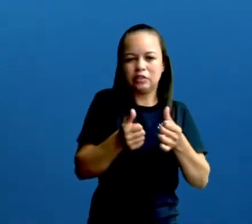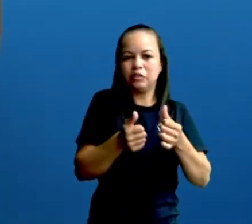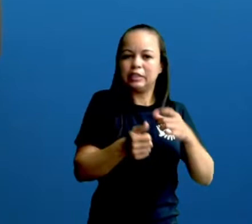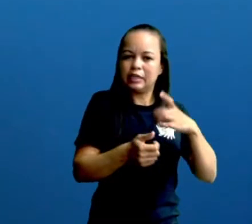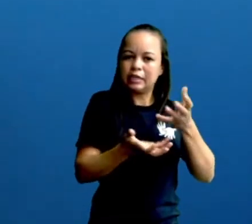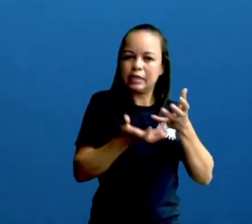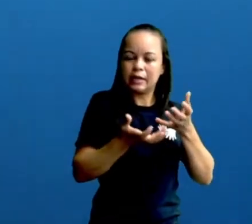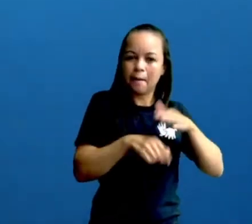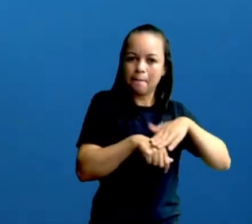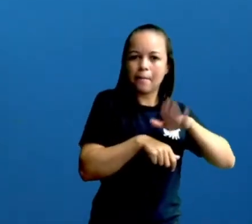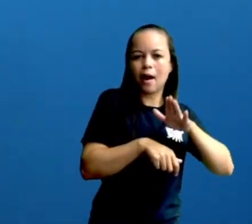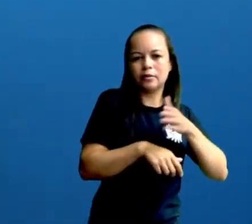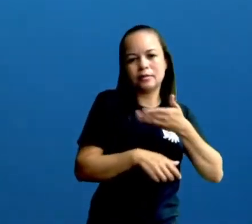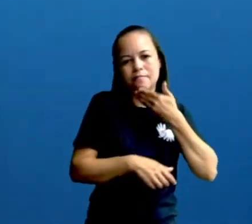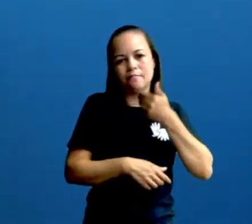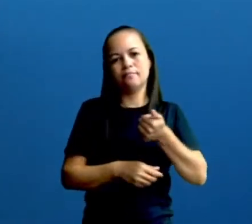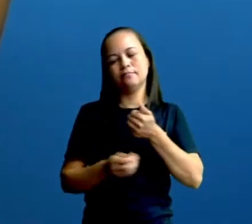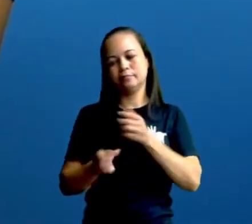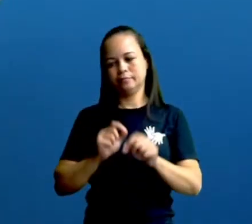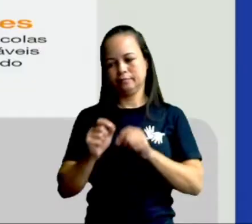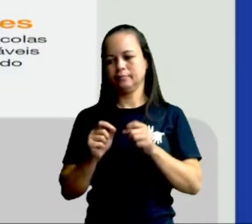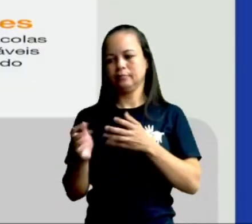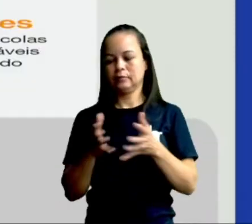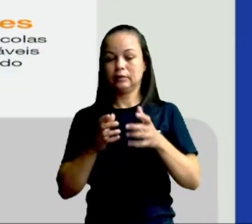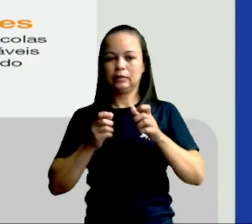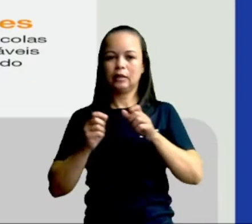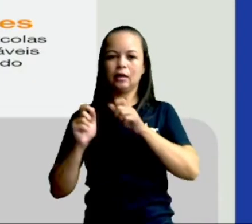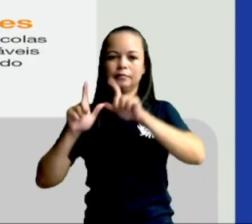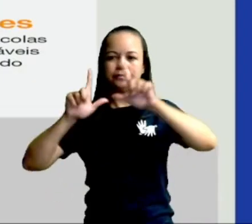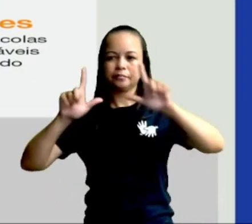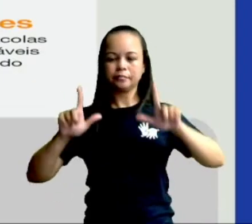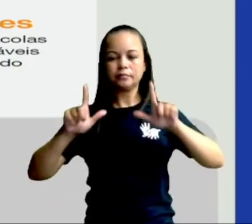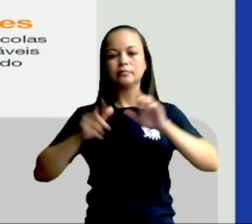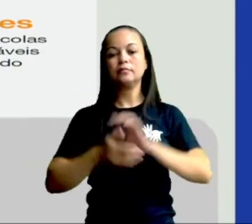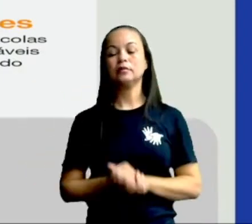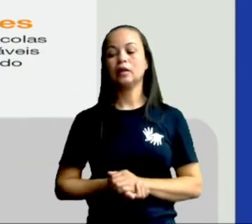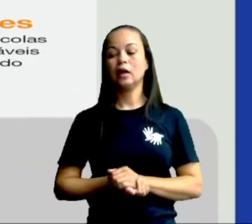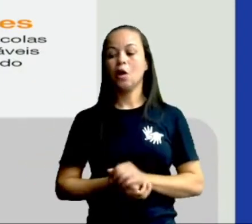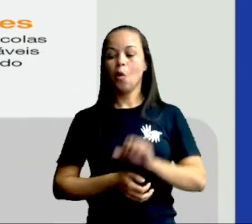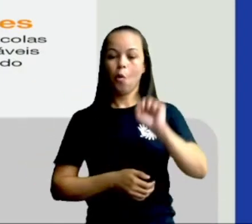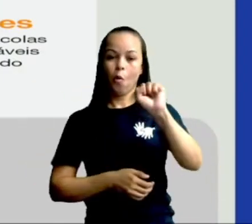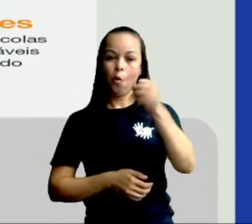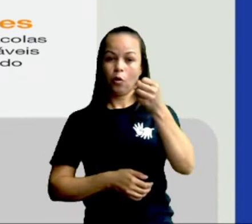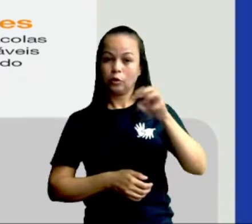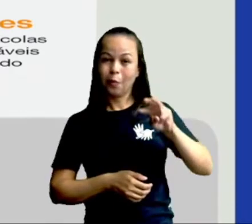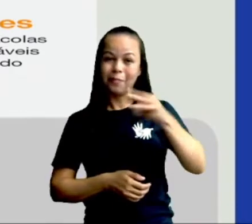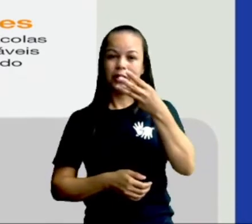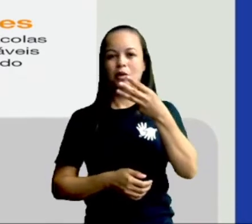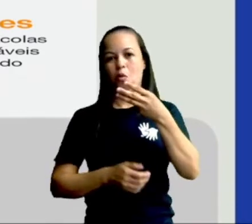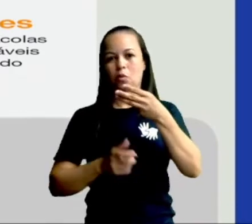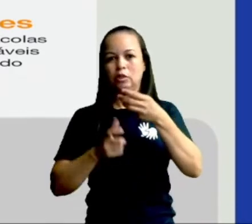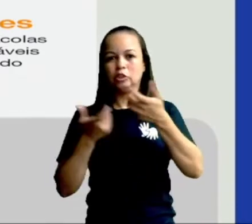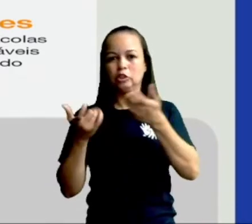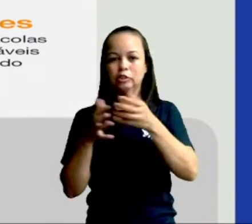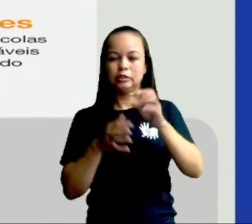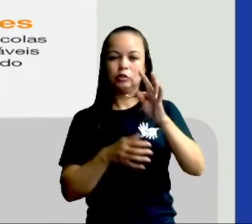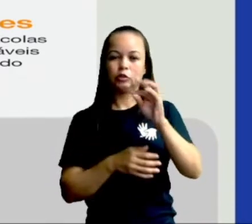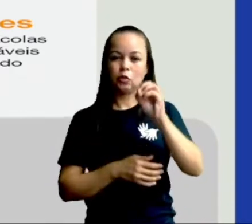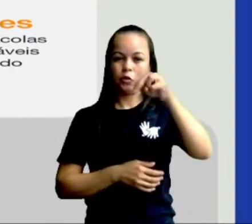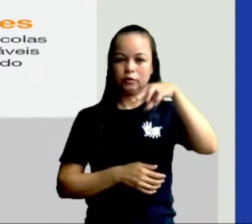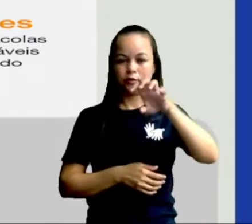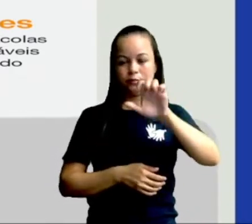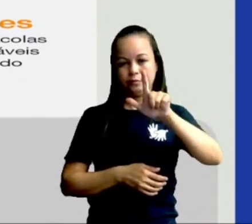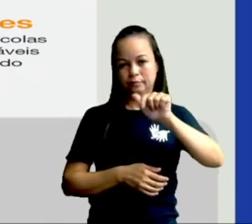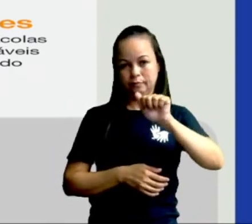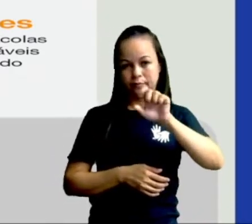melhor. Agora, por favor, produção, abre novamente essa imagem e preste atenção. Ó, 8 milhões de toneladas, presta atenção, 8